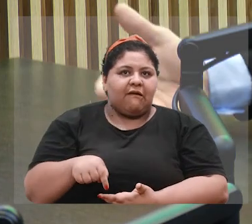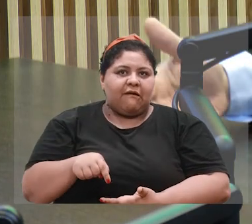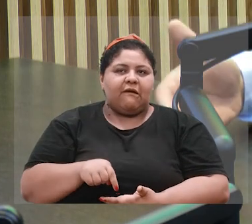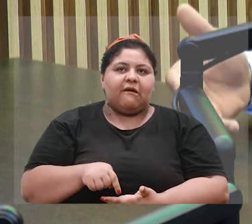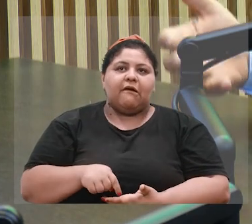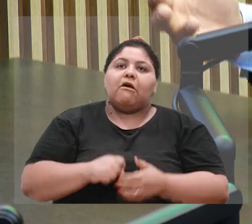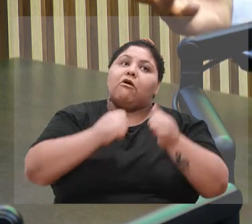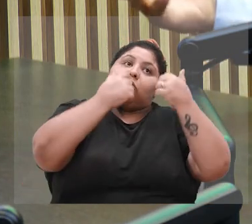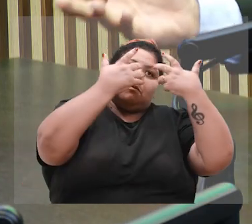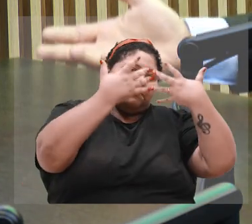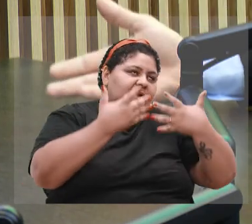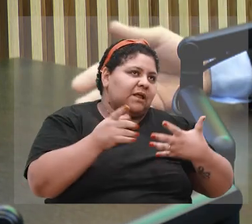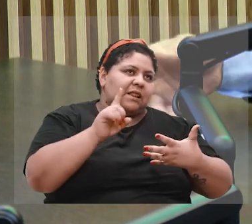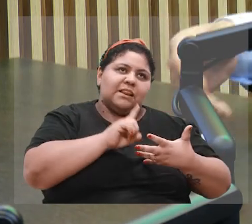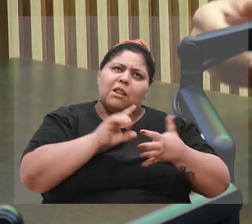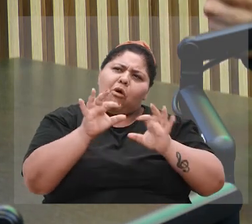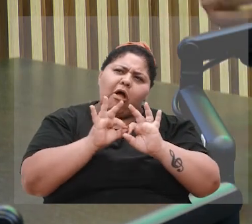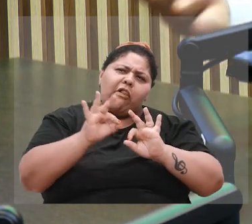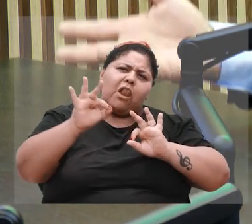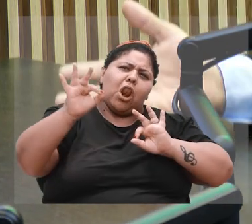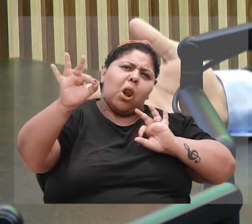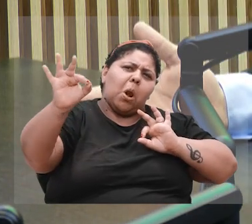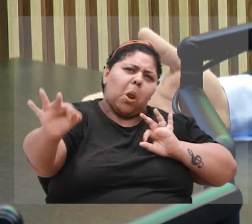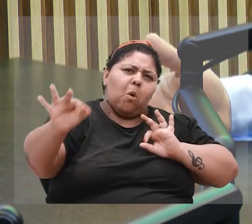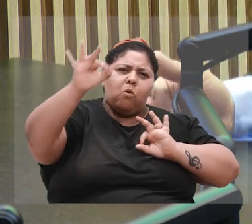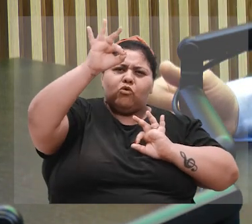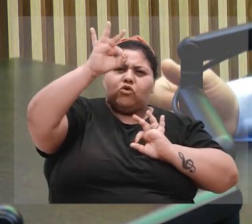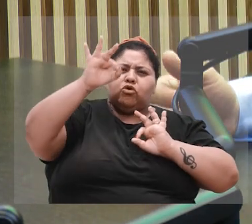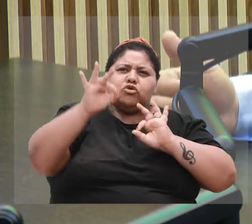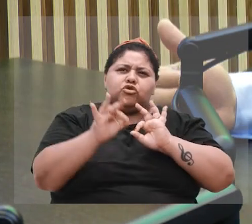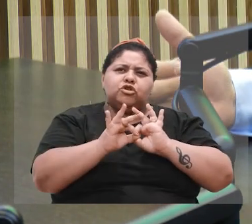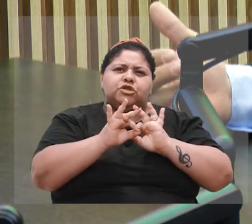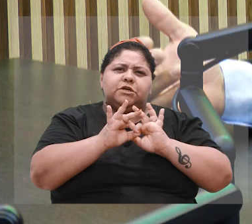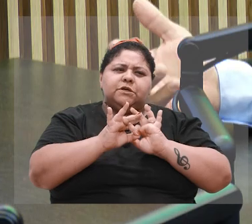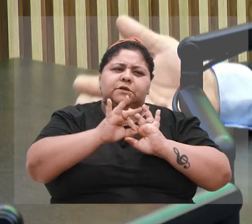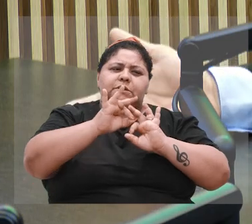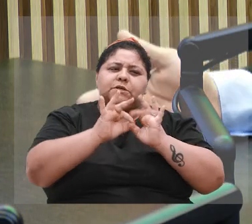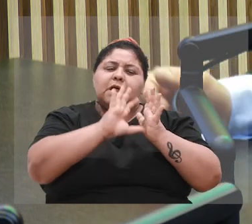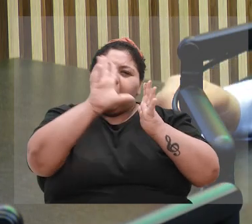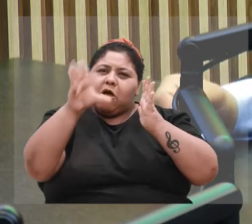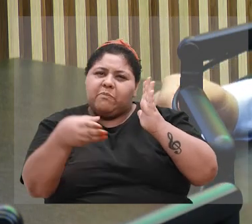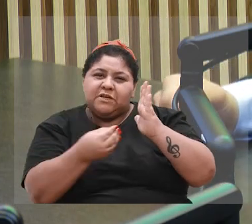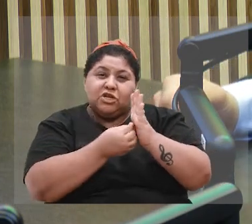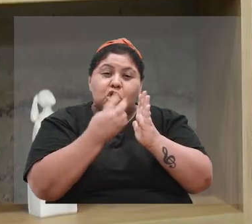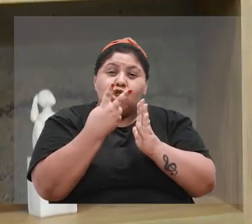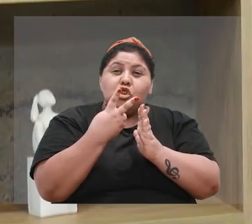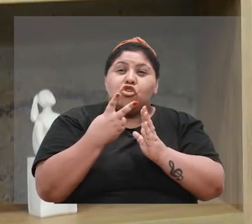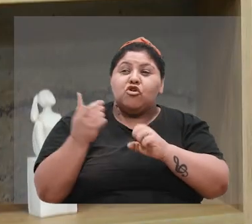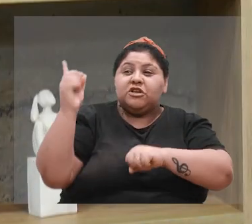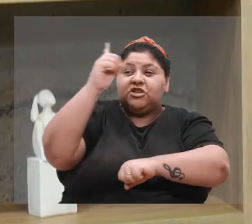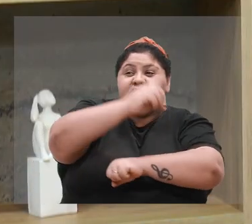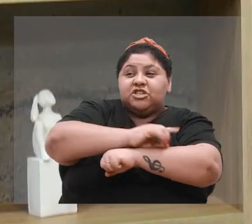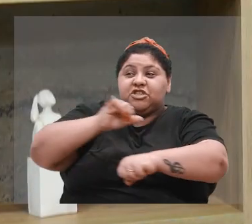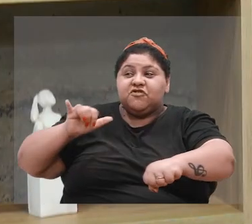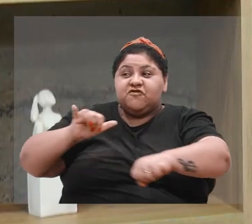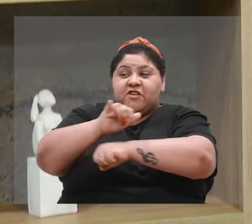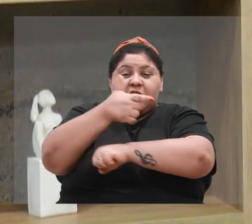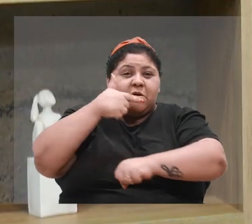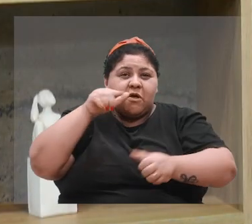estava na Amazônia, eu cheguei, foram 2 dias de viagem para conseguir chegar até aqui. Mas o senhor se integrou a